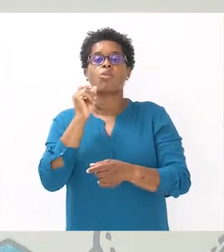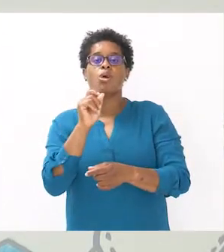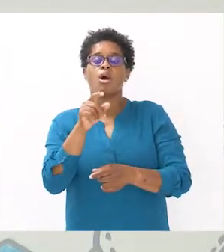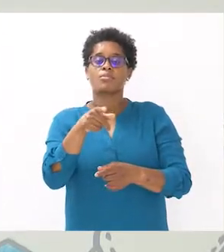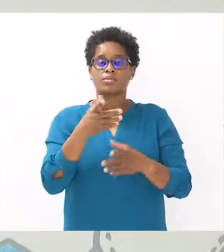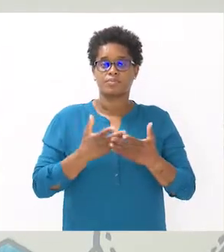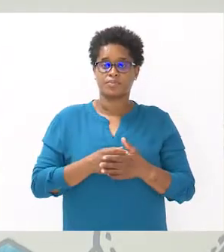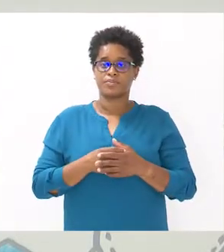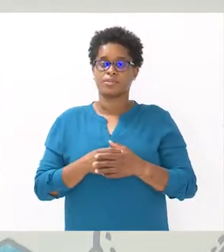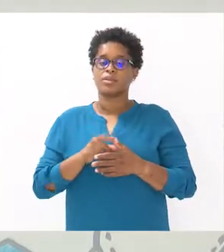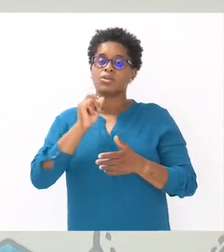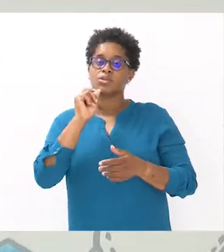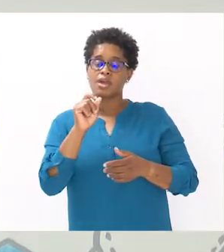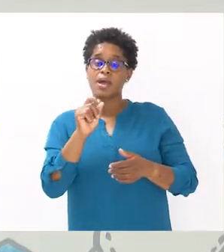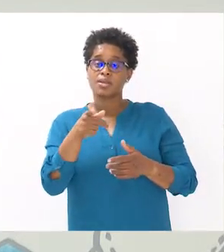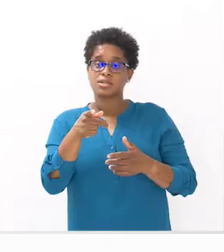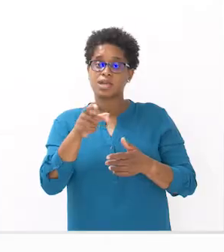de, isso,